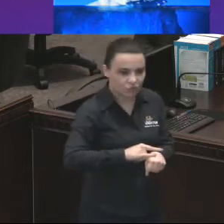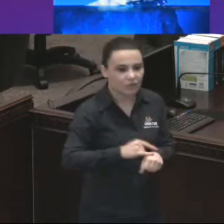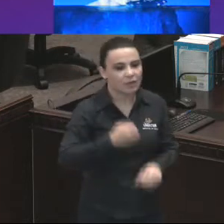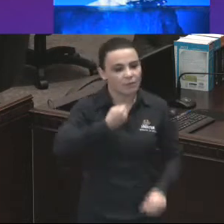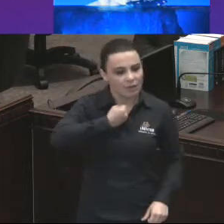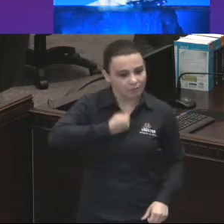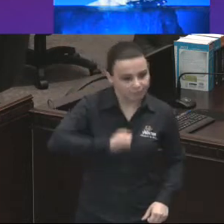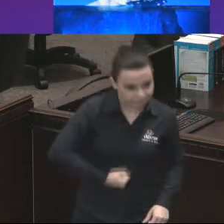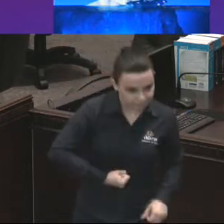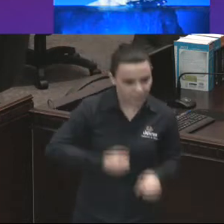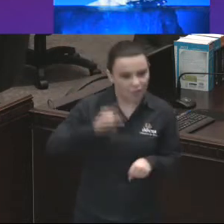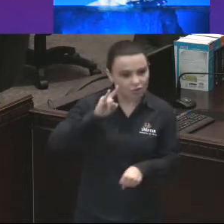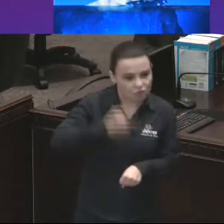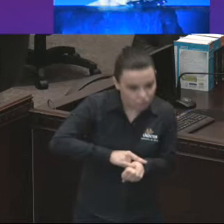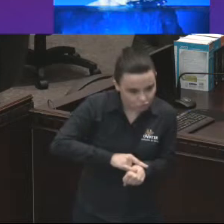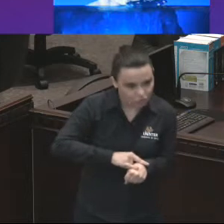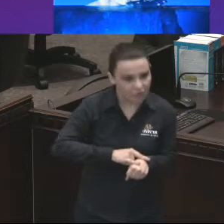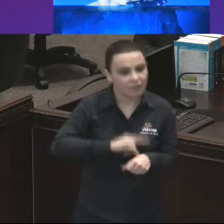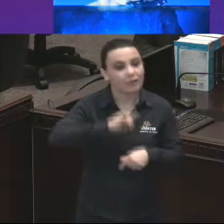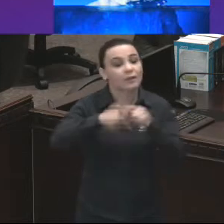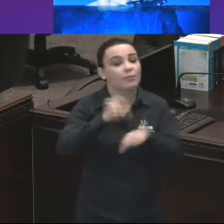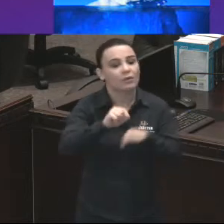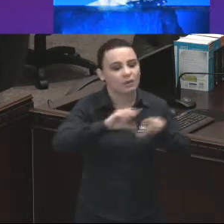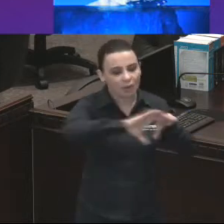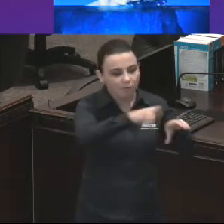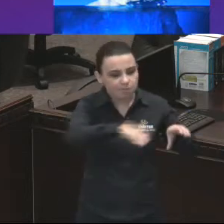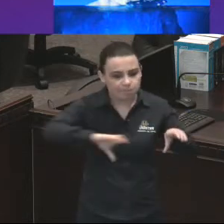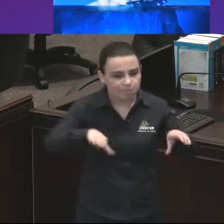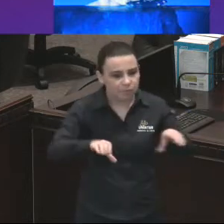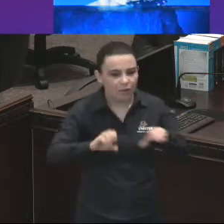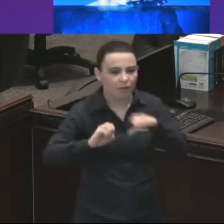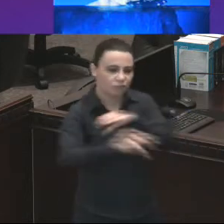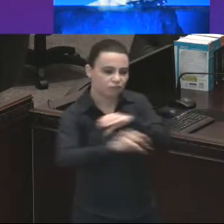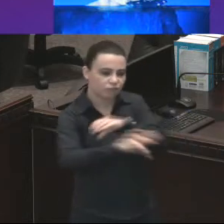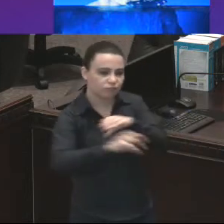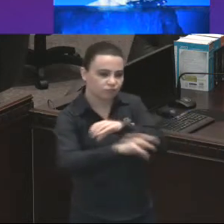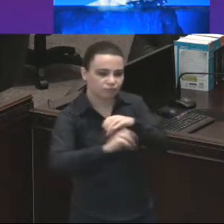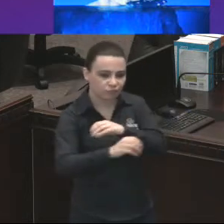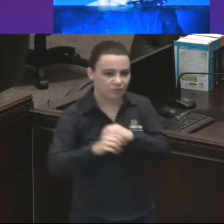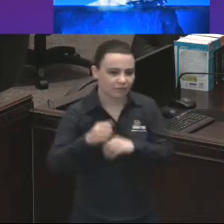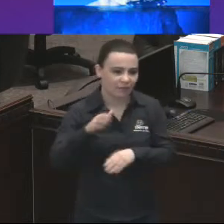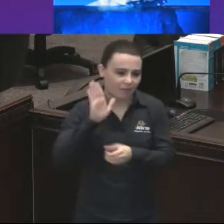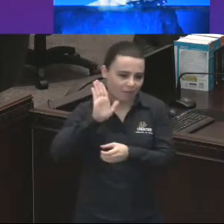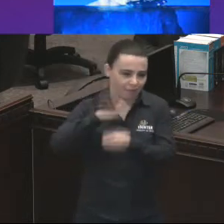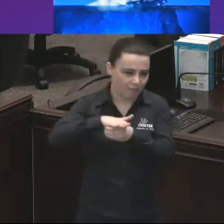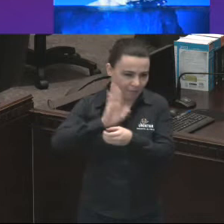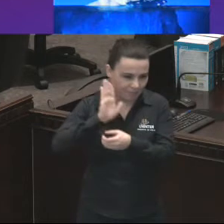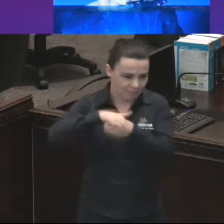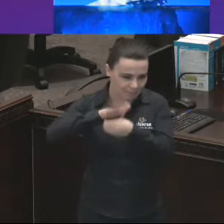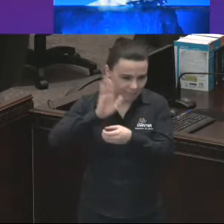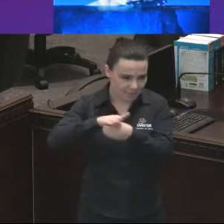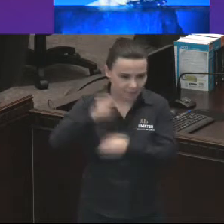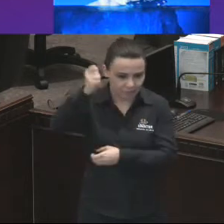fezes, e são jogados no meio ambiente. E daí as pessoas perguntam, mas não chega na estação de tratamento de